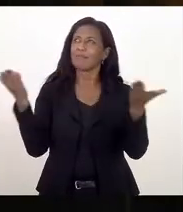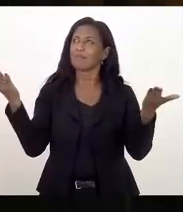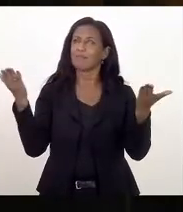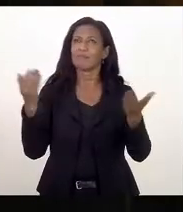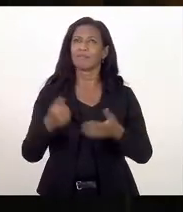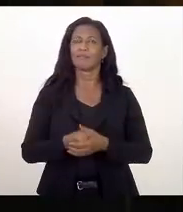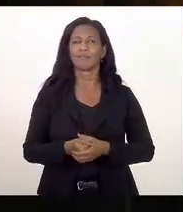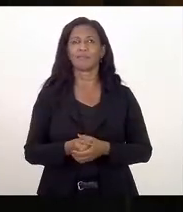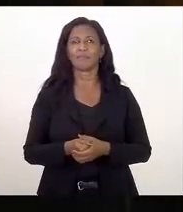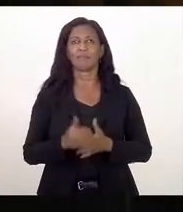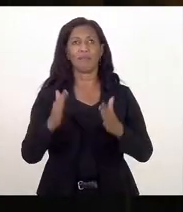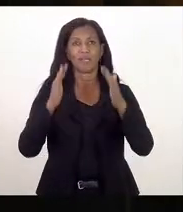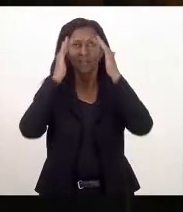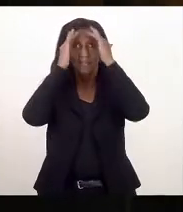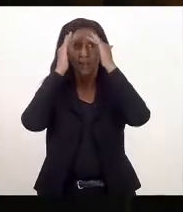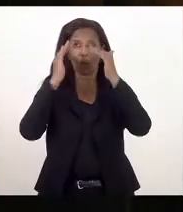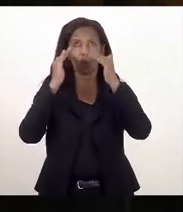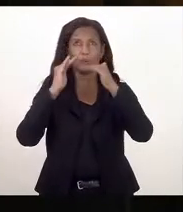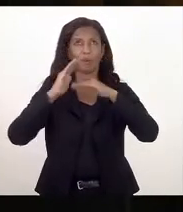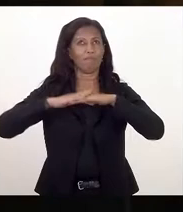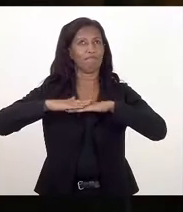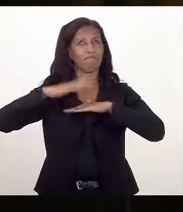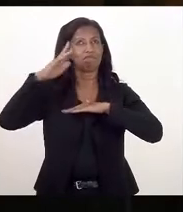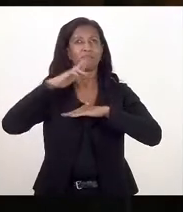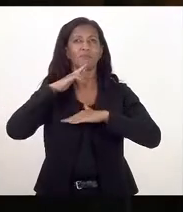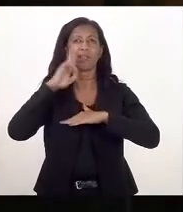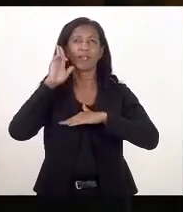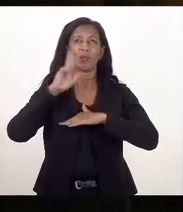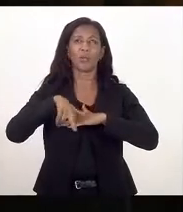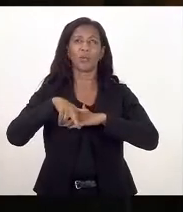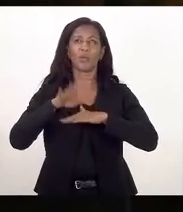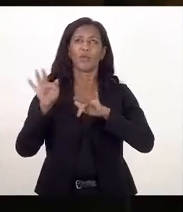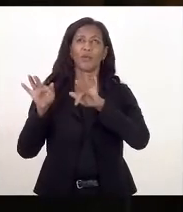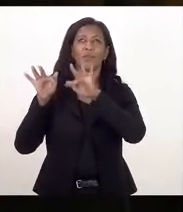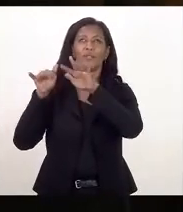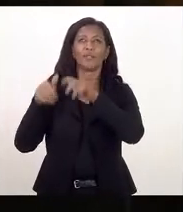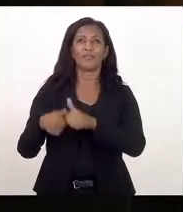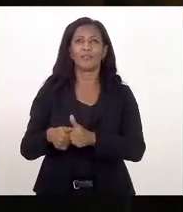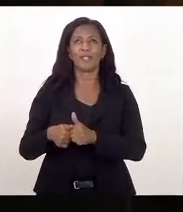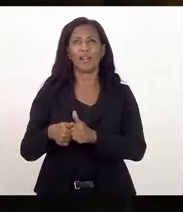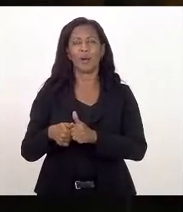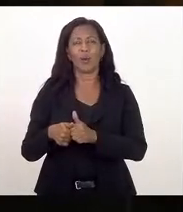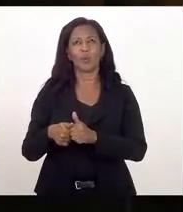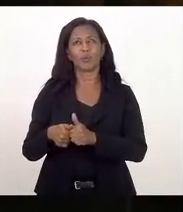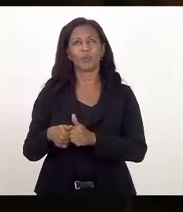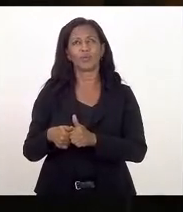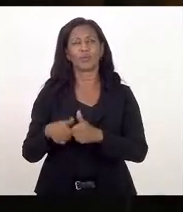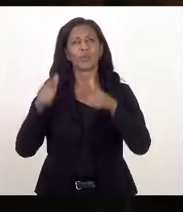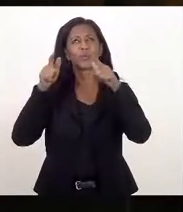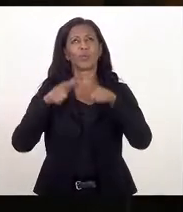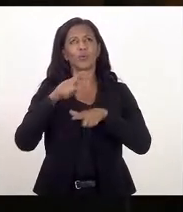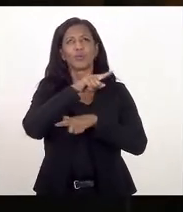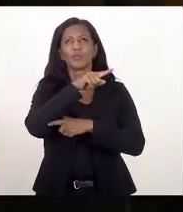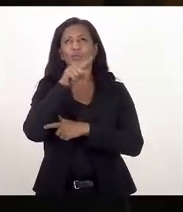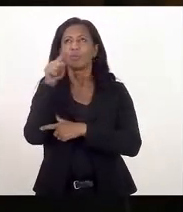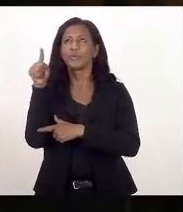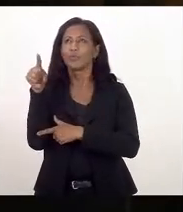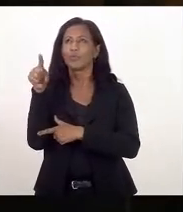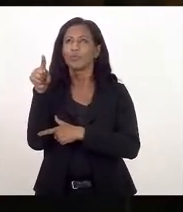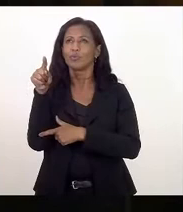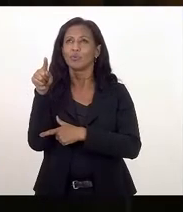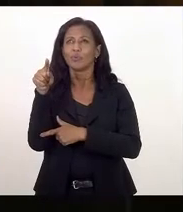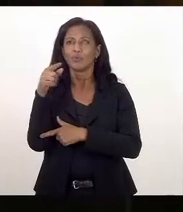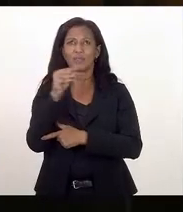Mas a honra maior é o reconhecimento no final da linha, que é onde vocês levam o